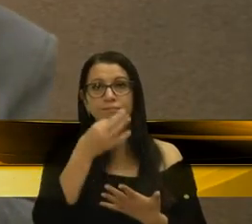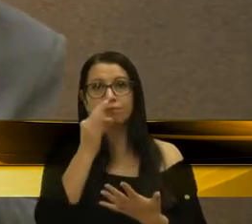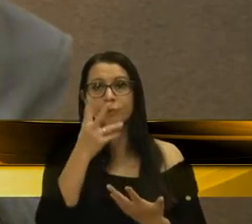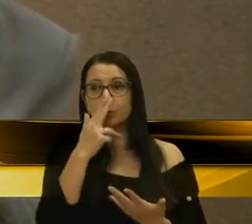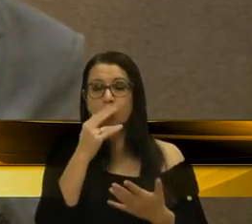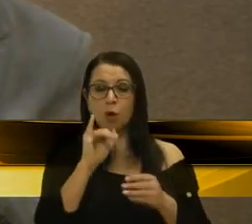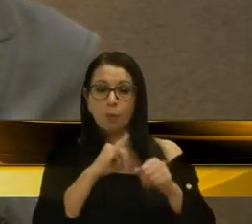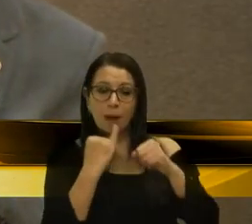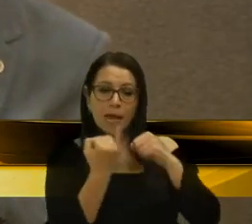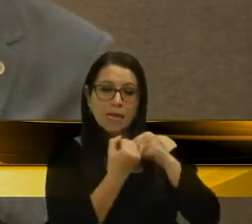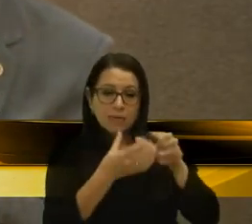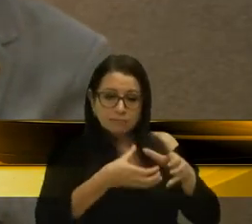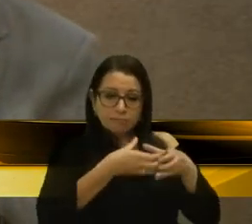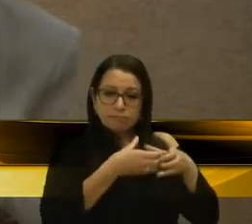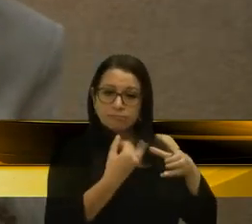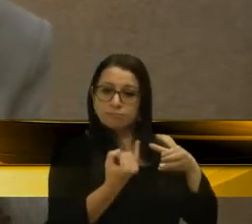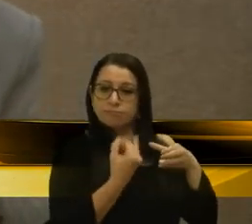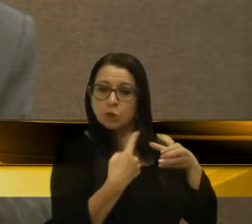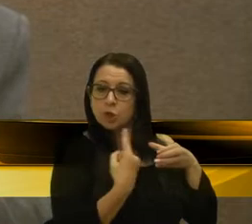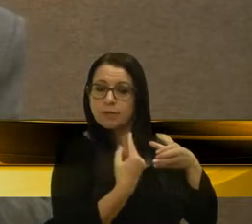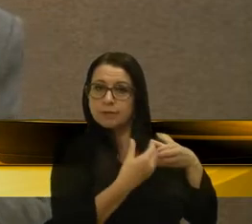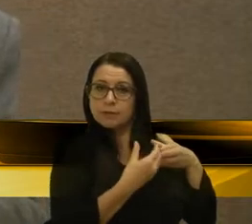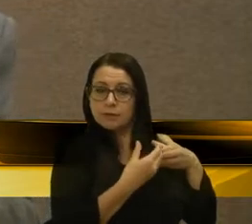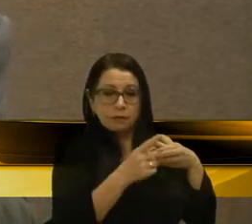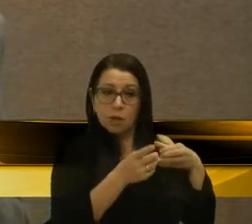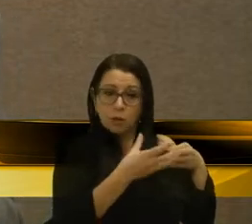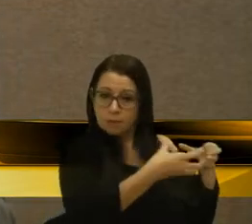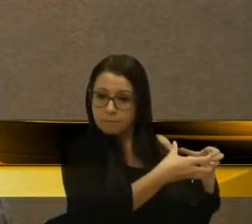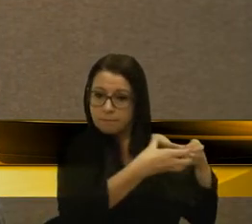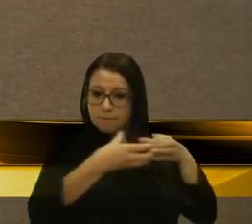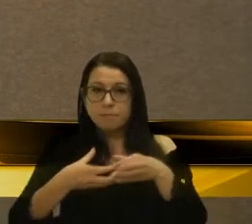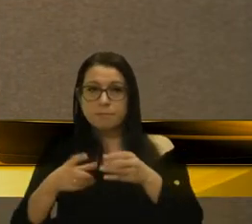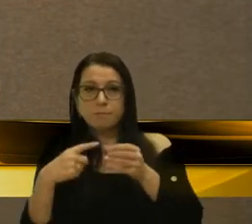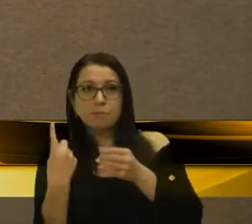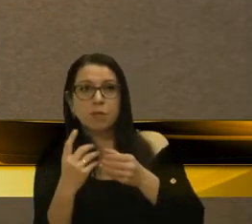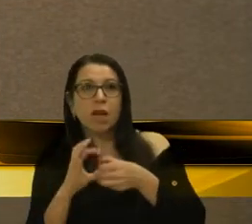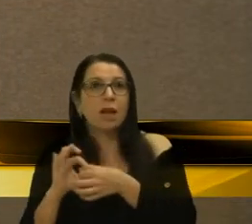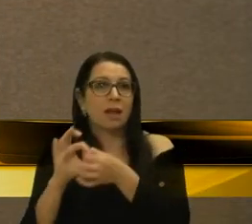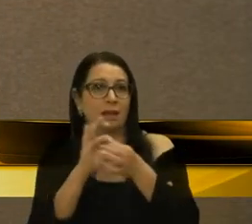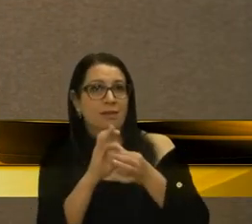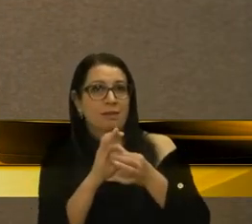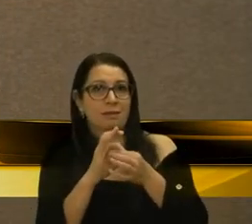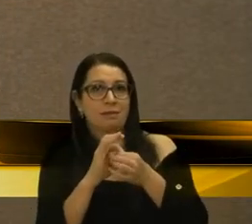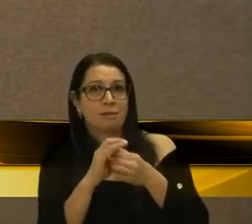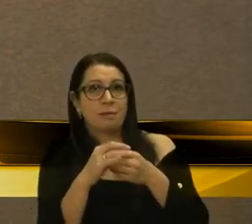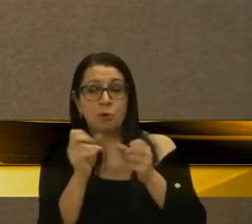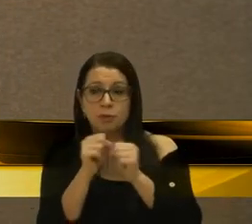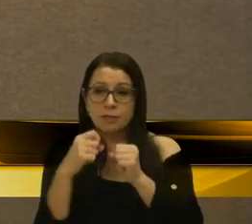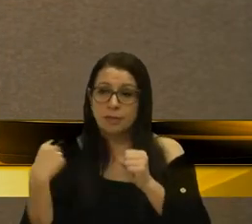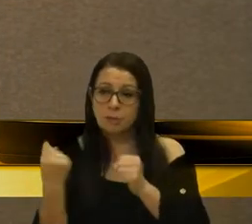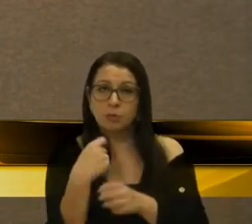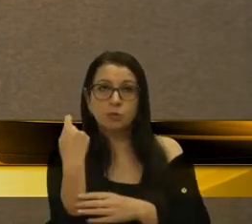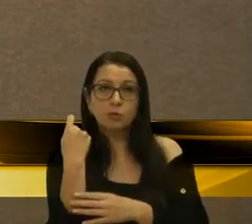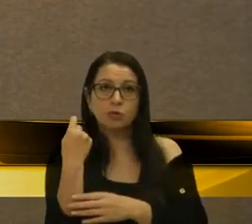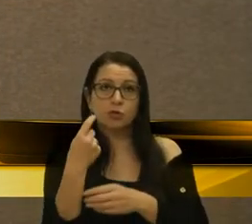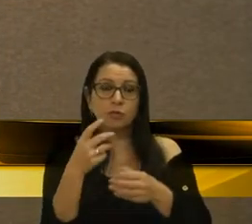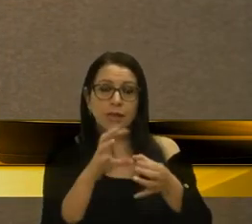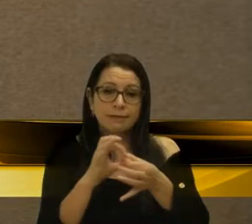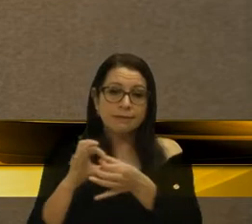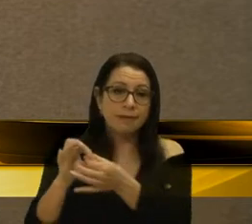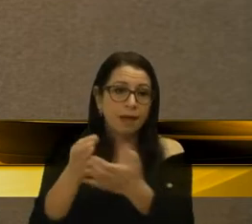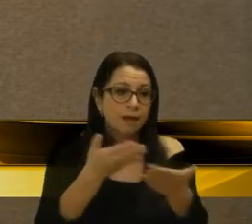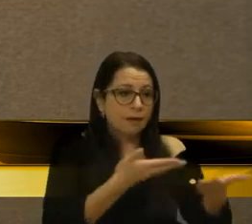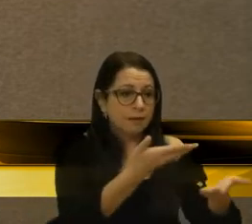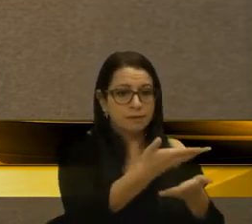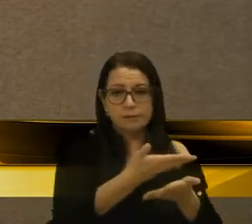uma ilha muito isolada. Nós precisamos nos integrar, e o sistema gaúcho de monitoramento, ele integra com as demais cidades e com